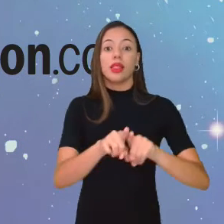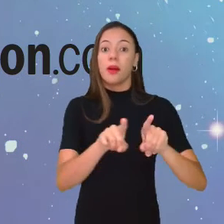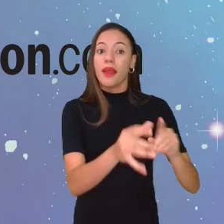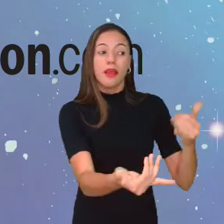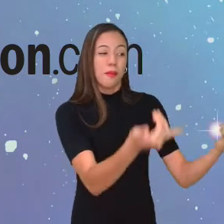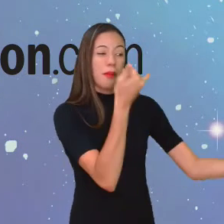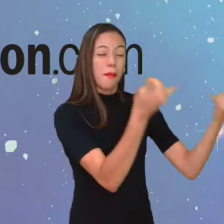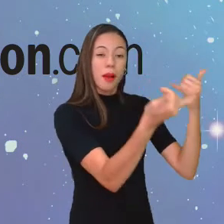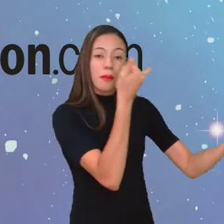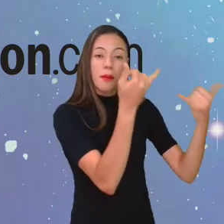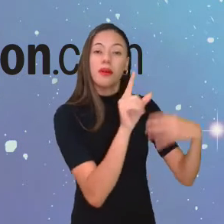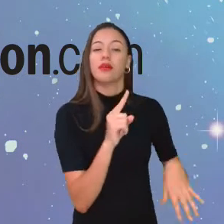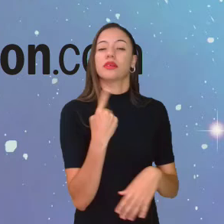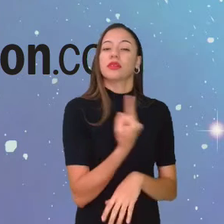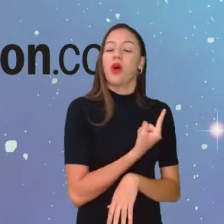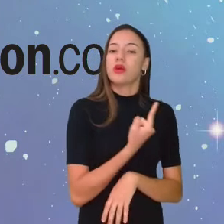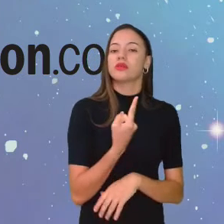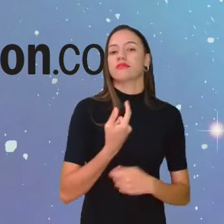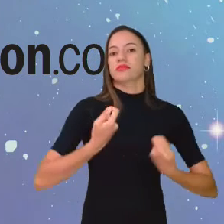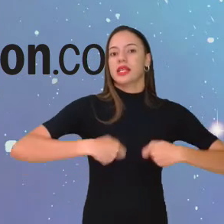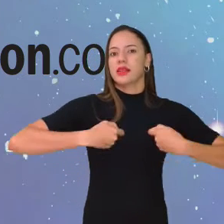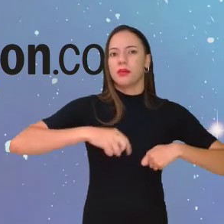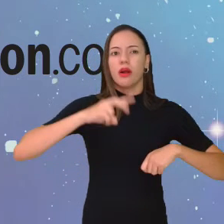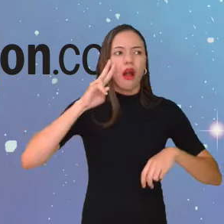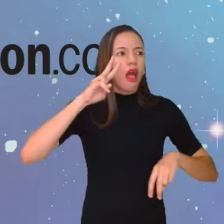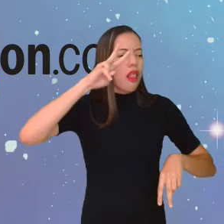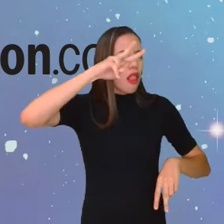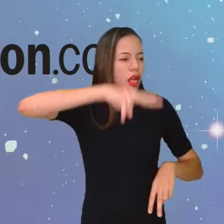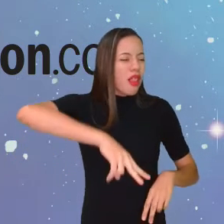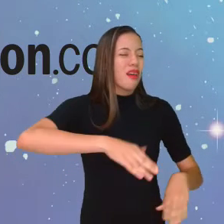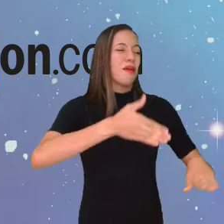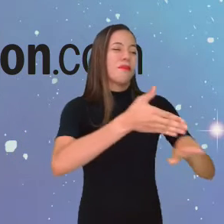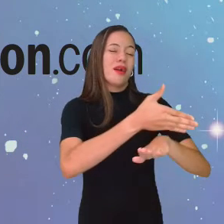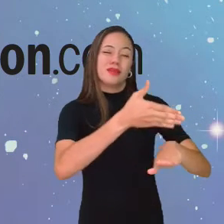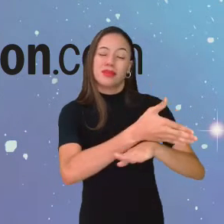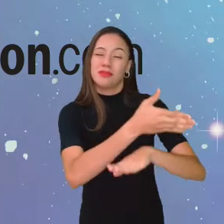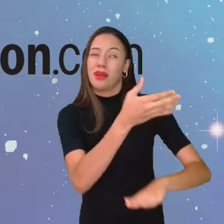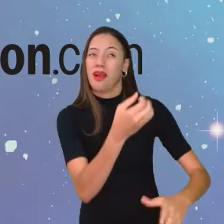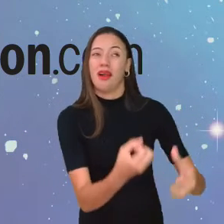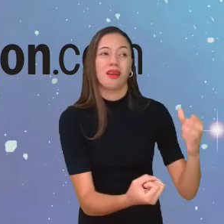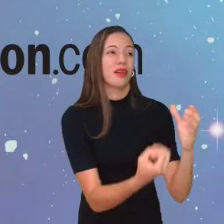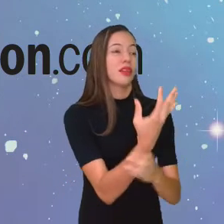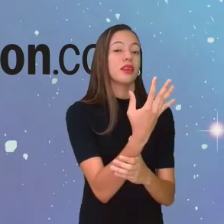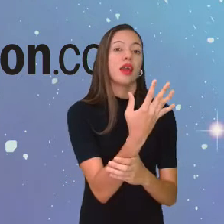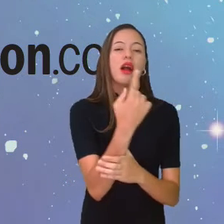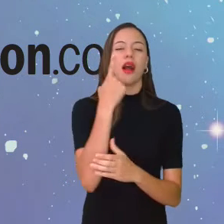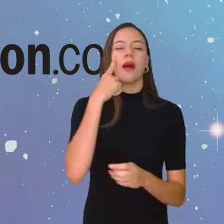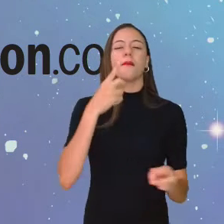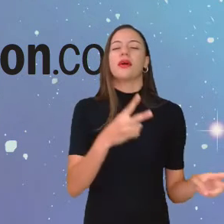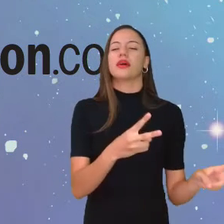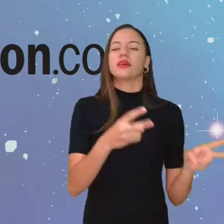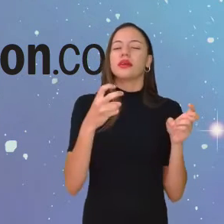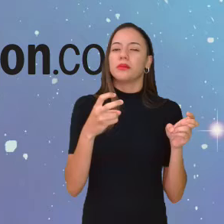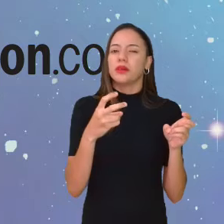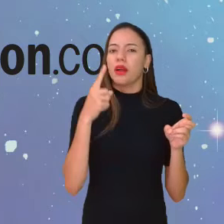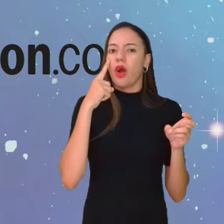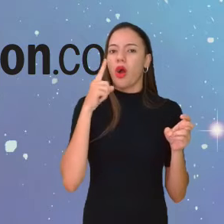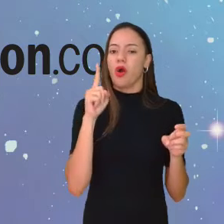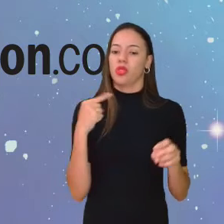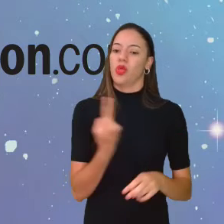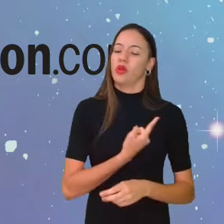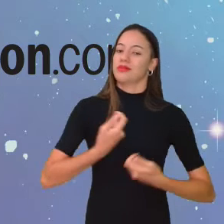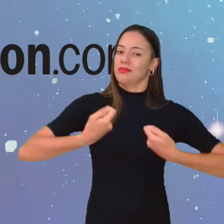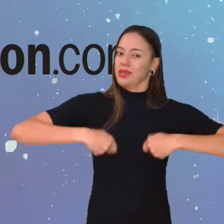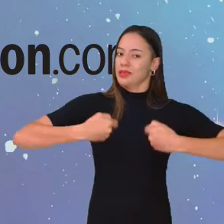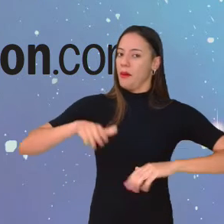nós acabamos tendo que olhar, participar, gerar, a gente percebe que, além da gente tomar cuidado